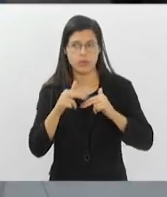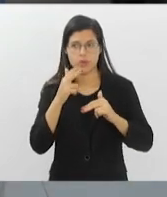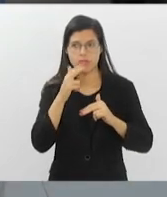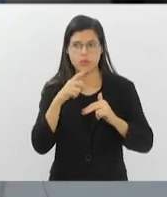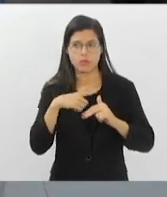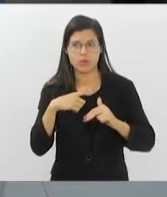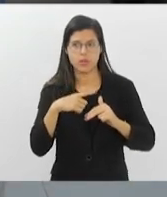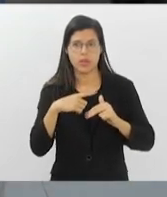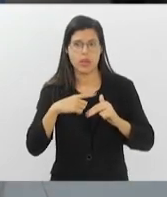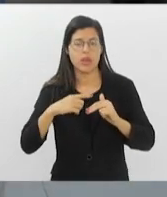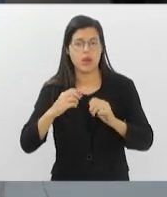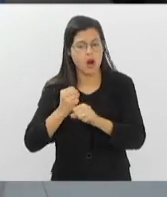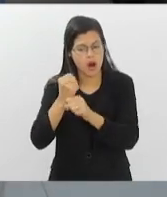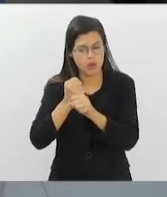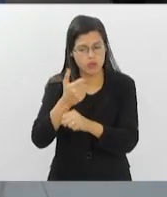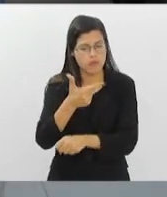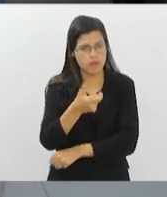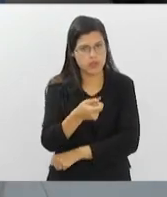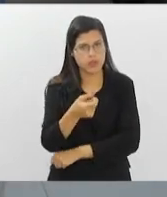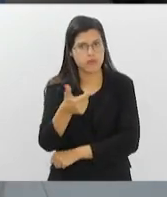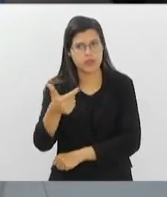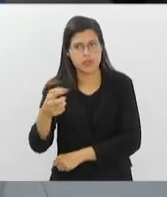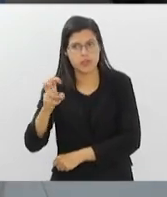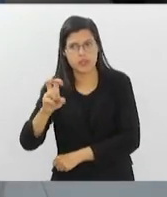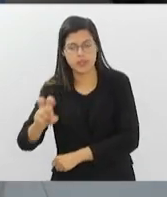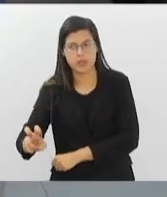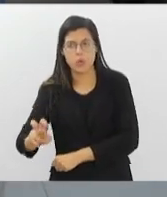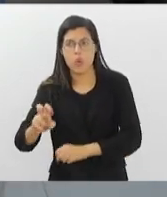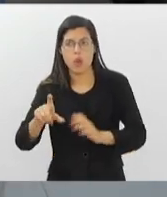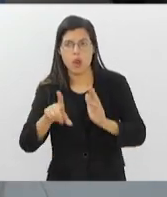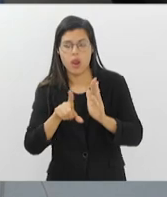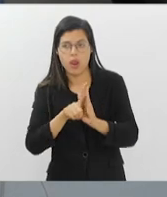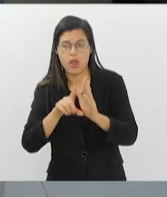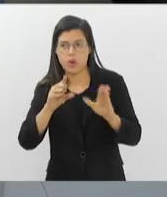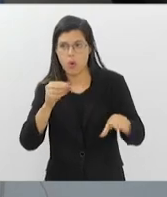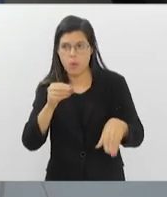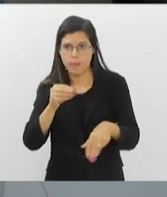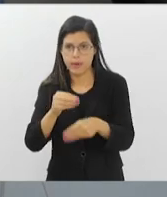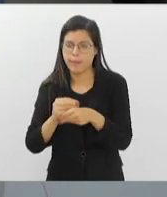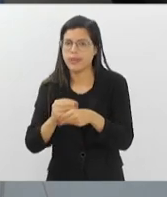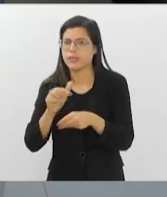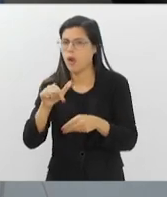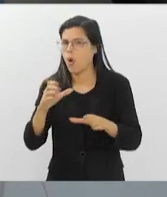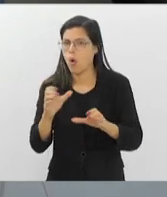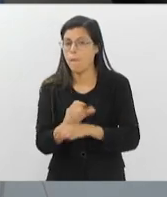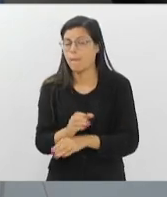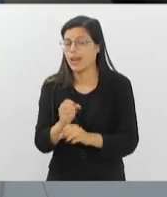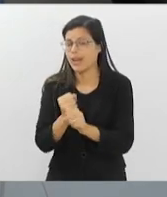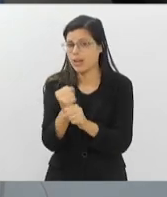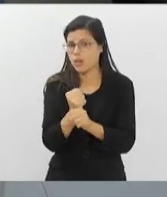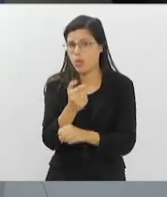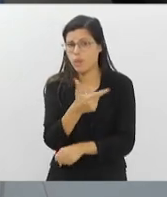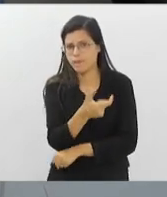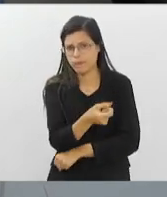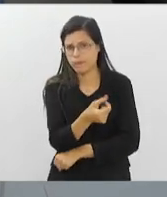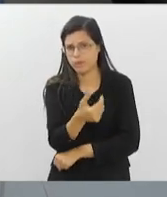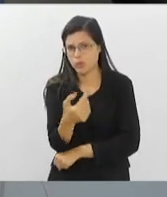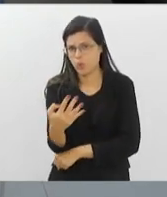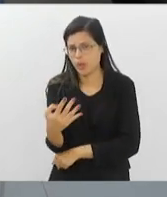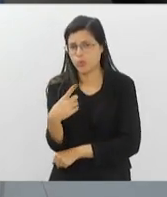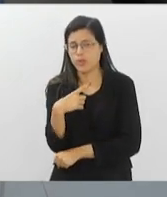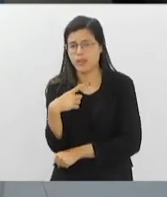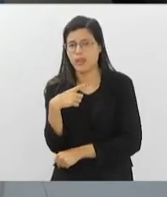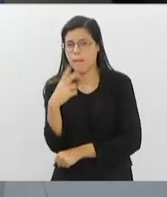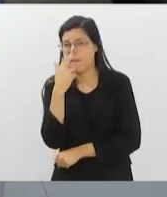Para 25, a lei complementar fica na plenitude. De 24, houve todo esse vai e volta.